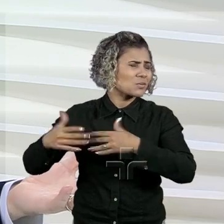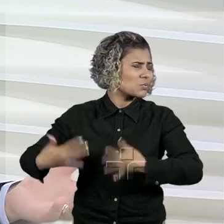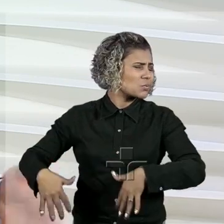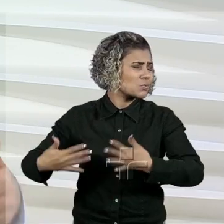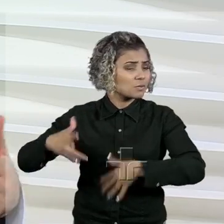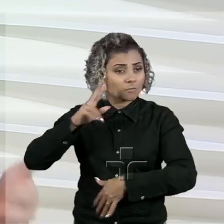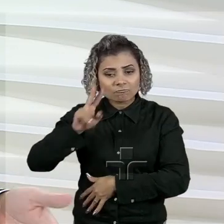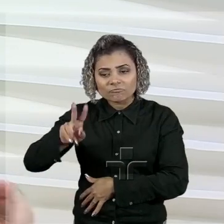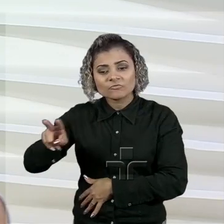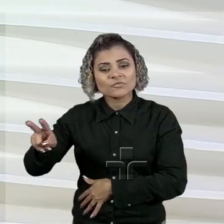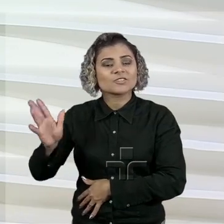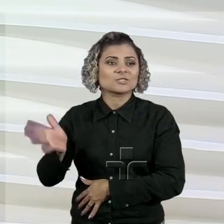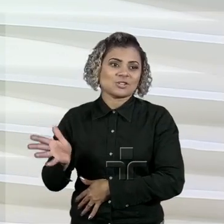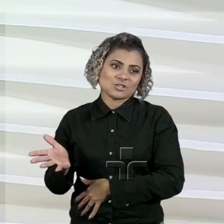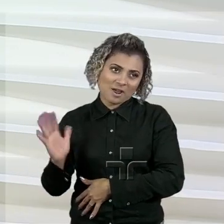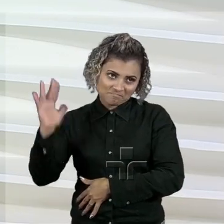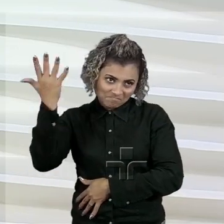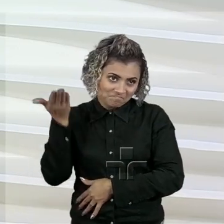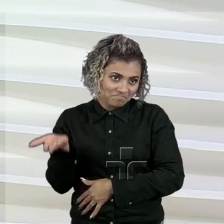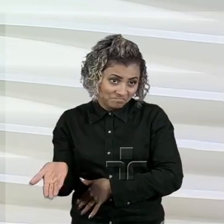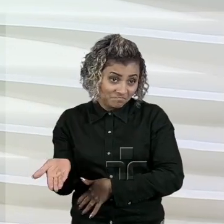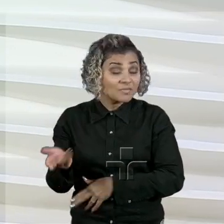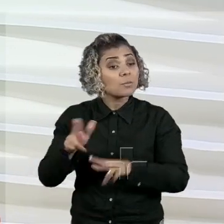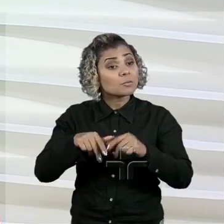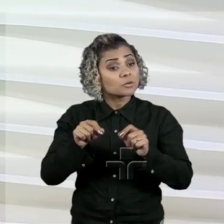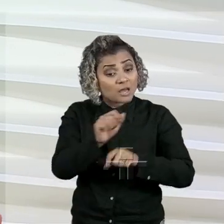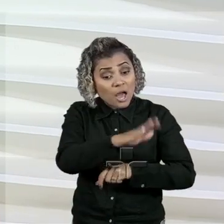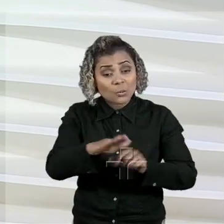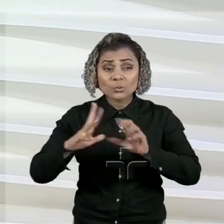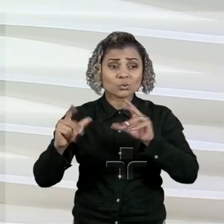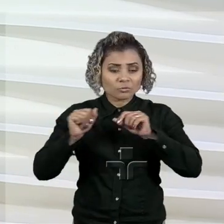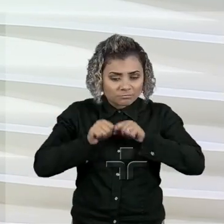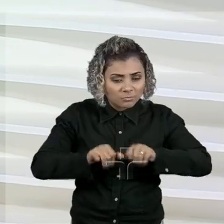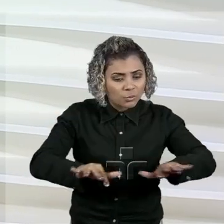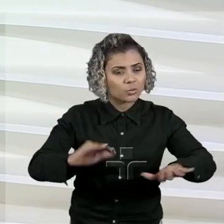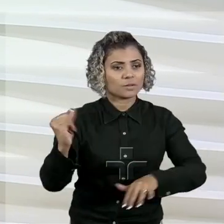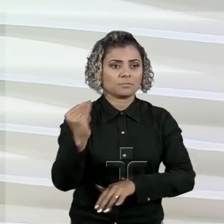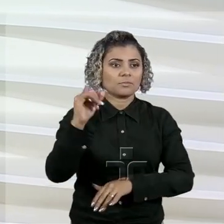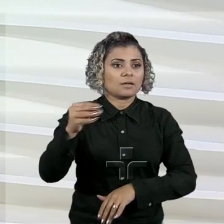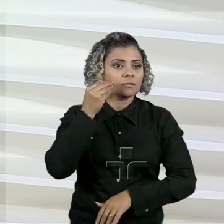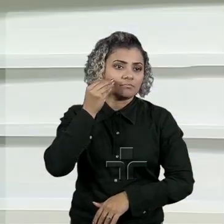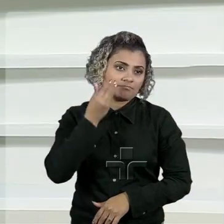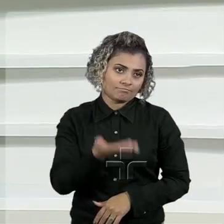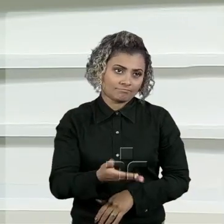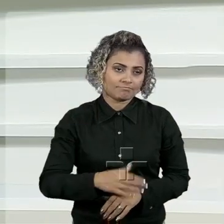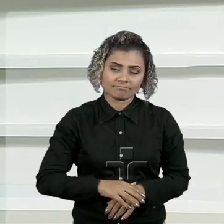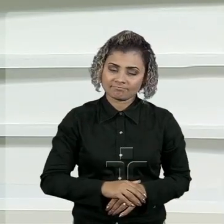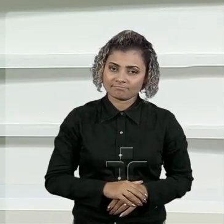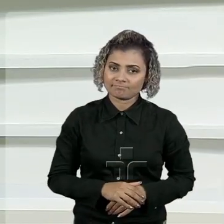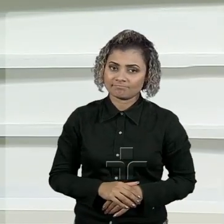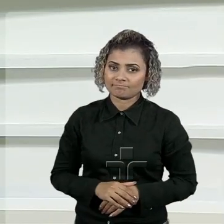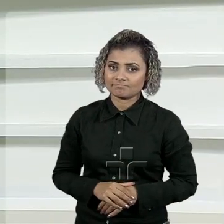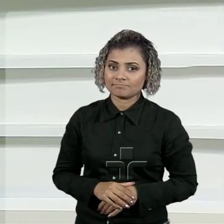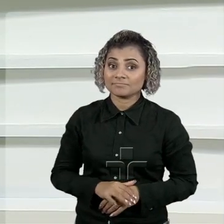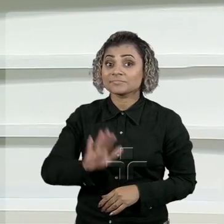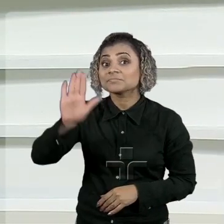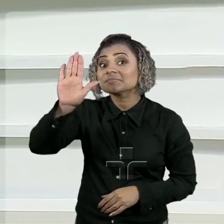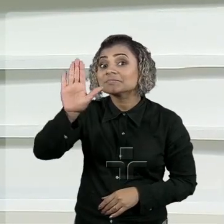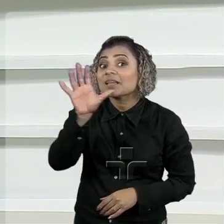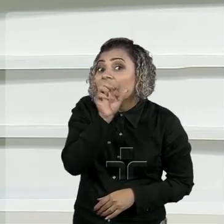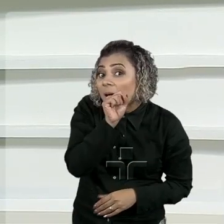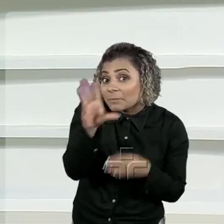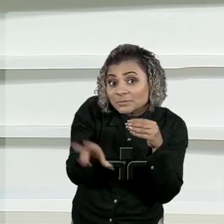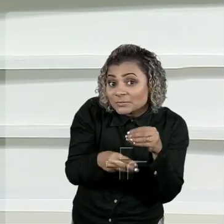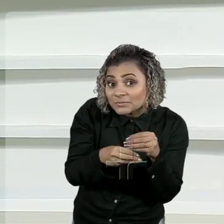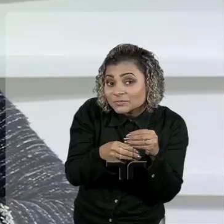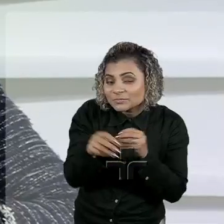vendo acontecer. É levar isso para todos os nossos estudantes é fundamental. Secretário, eu queria... Desculpa. Só pegar um